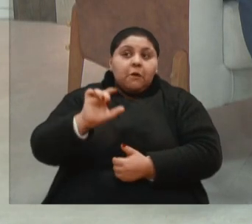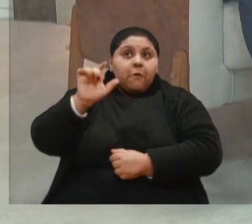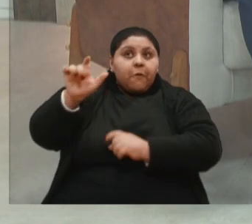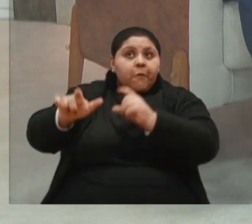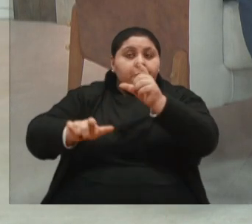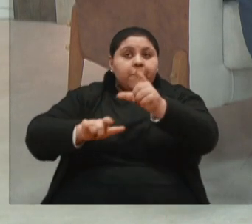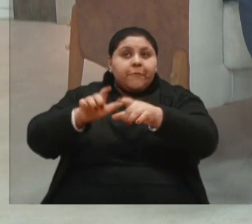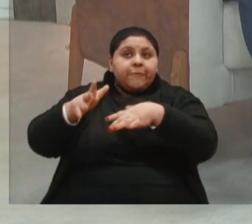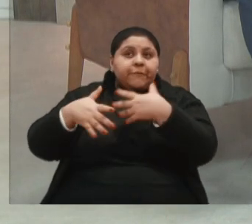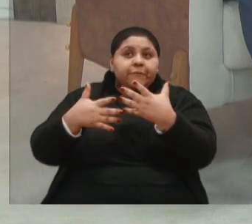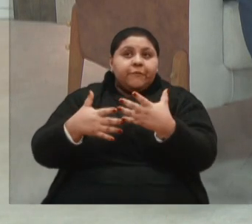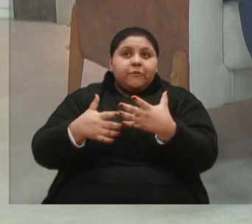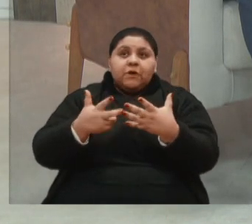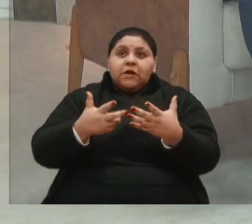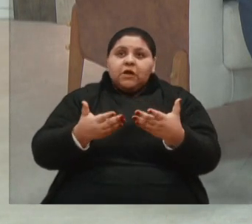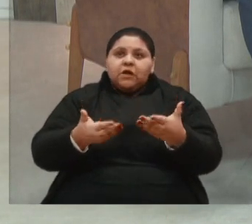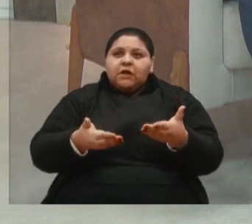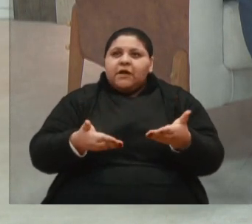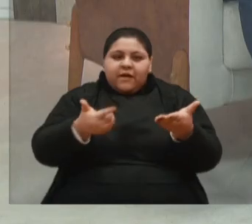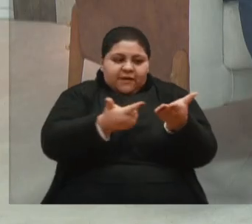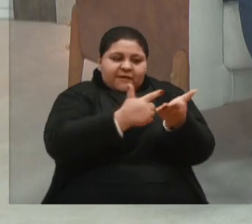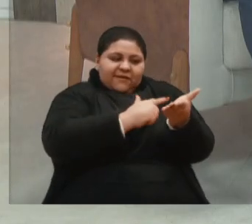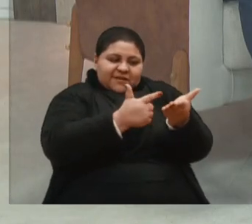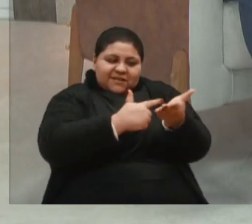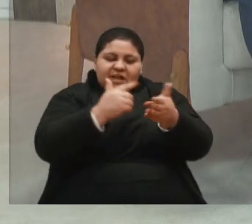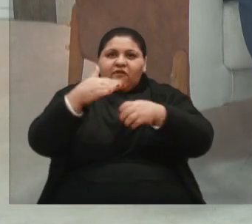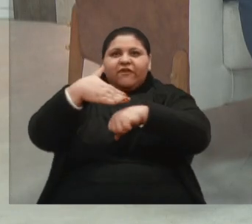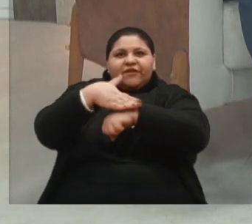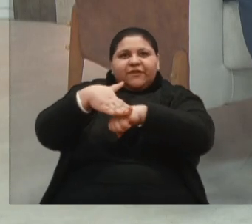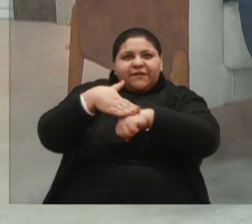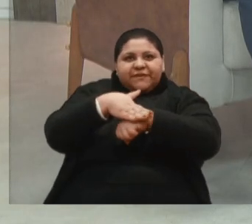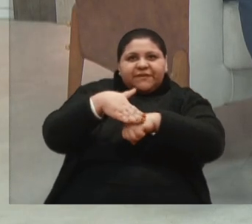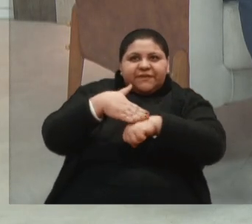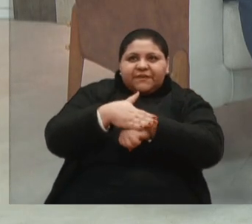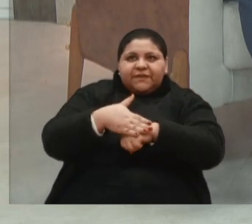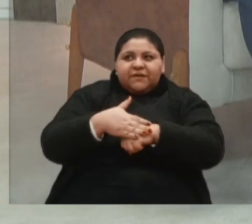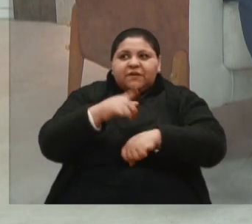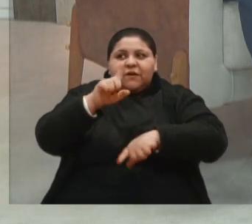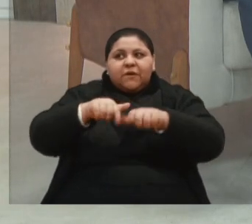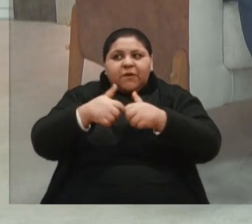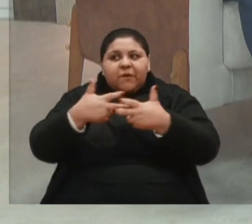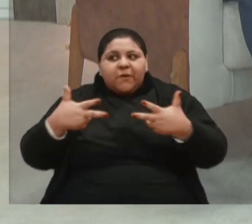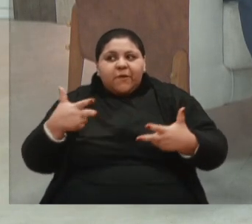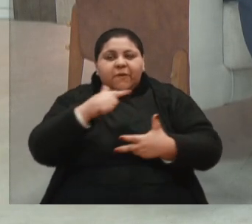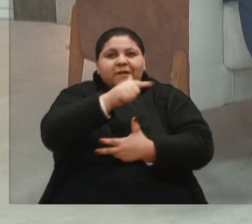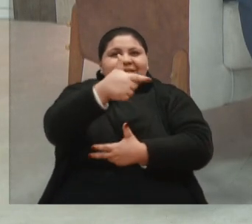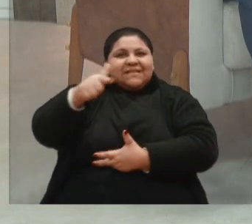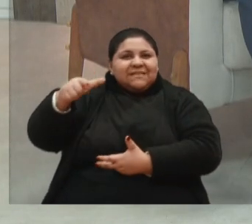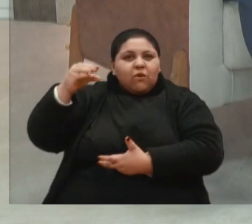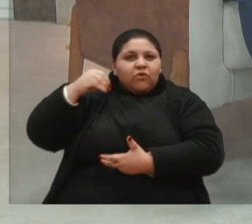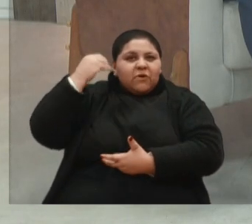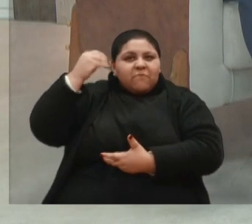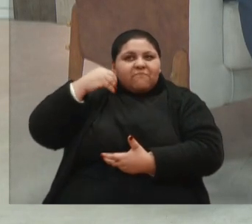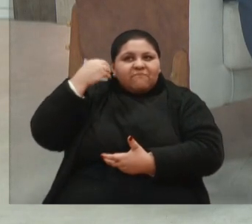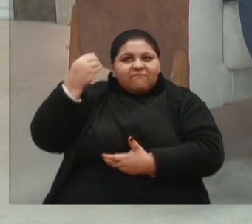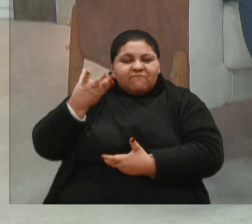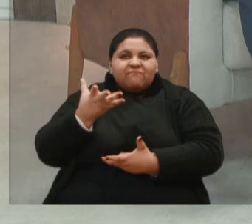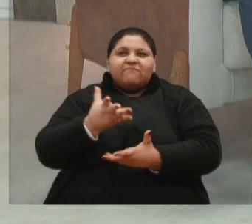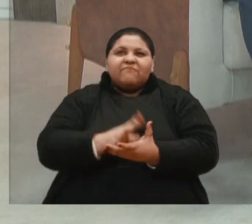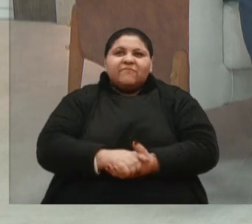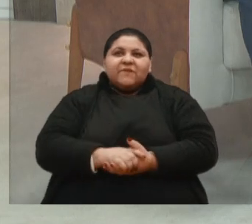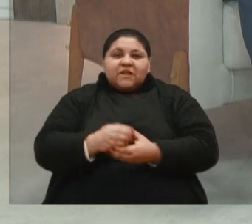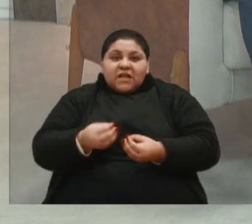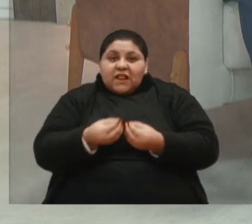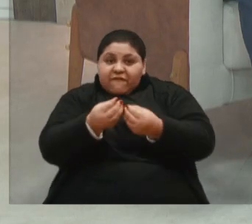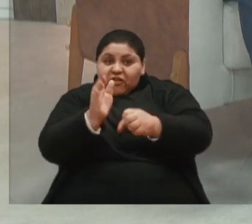Sendo pessoas que vão, de alguma forma, com esse livro, com essa conversa, com o material dessa outra psicóloga,